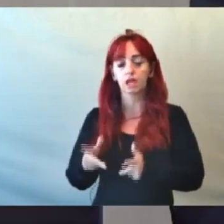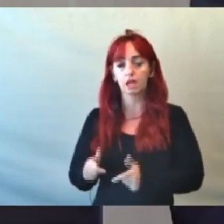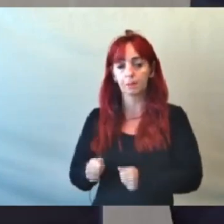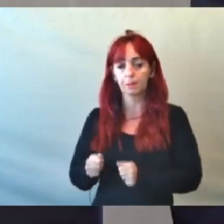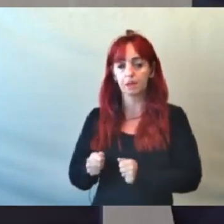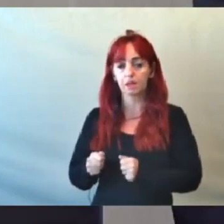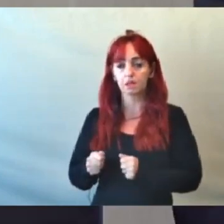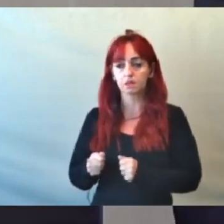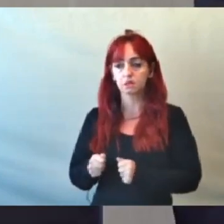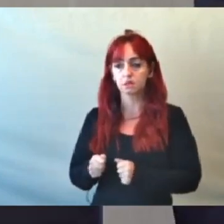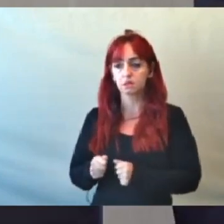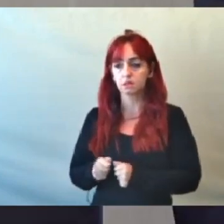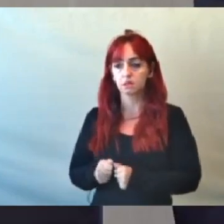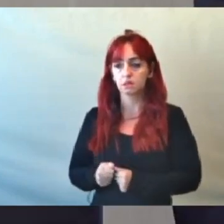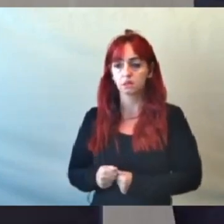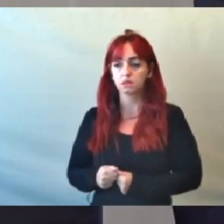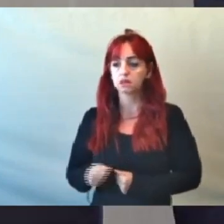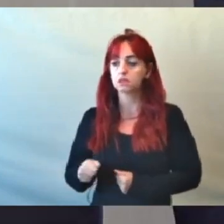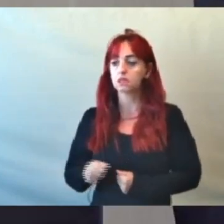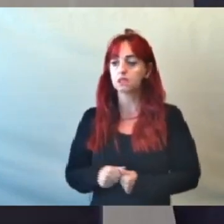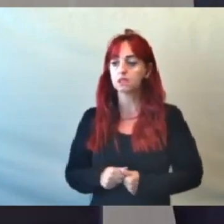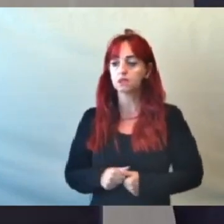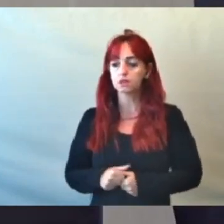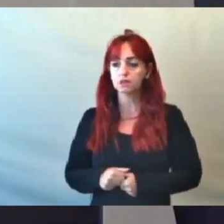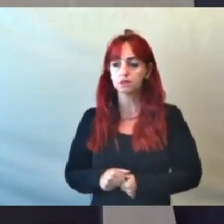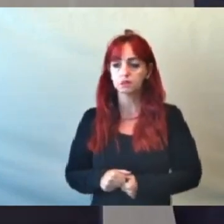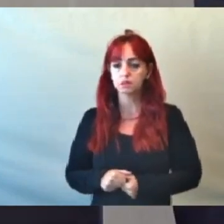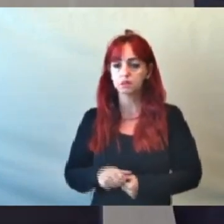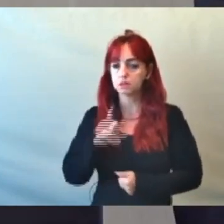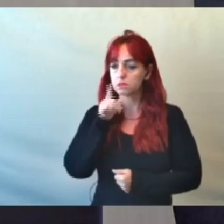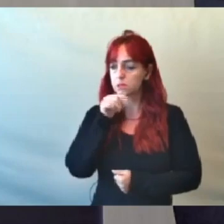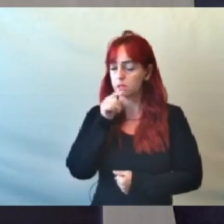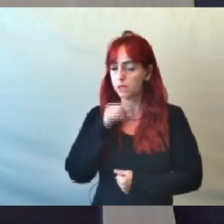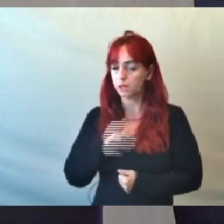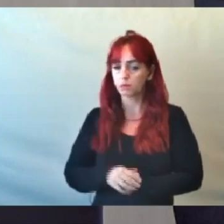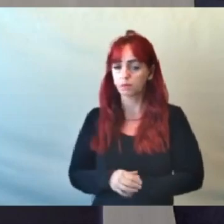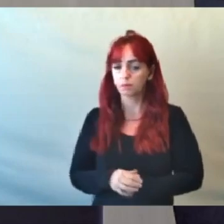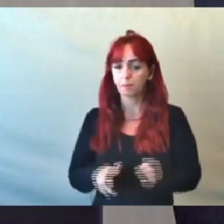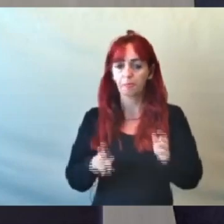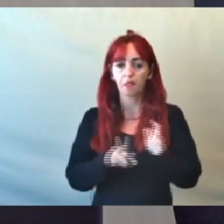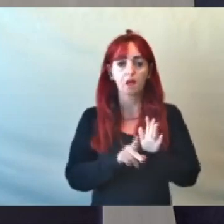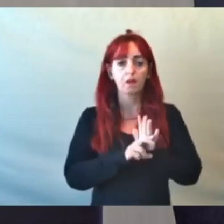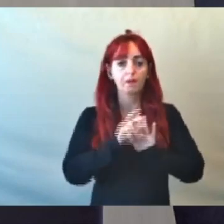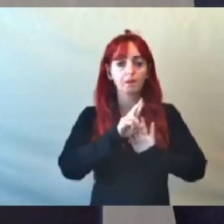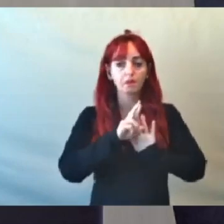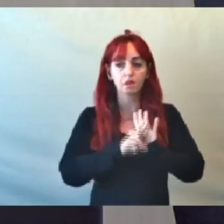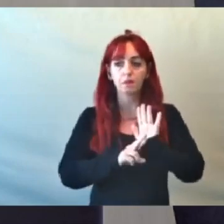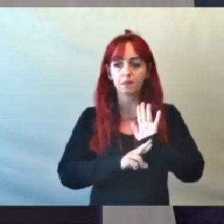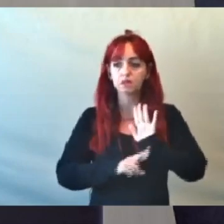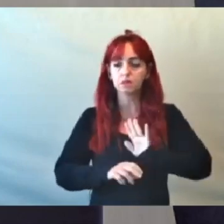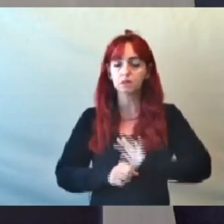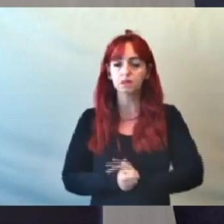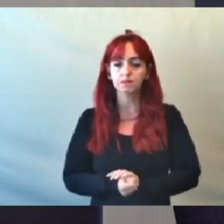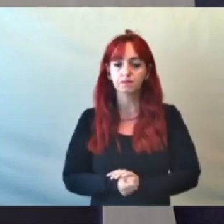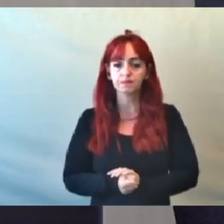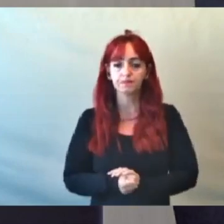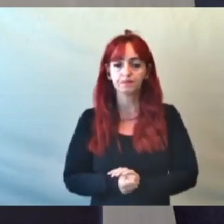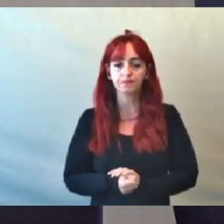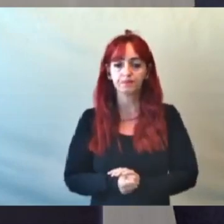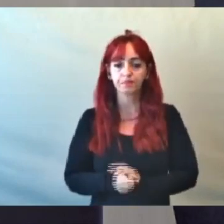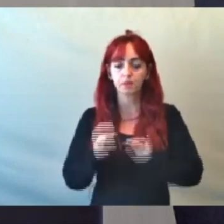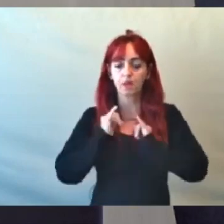próprio relatório 5/2022 tem lá uma afirmação que diz que, aspas, a revisão de